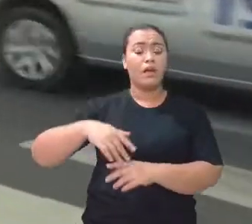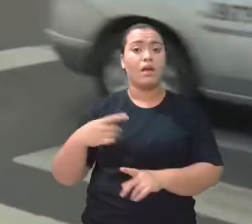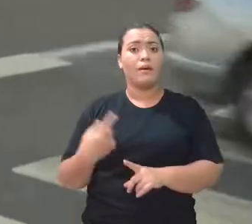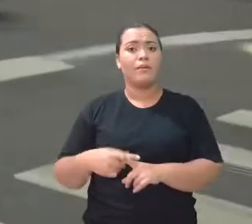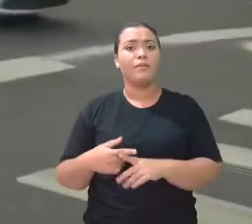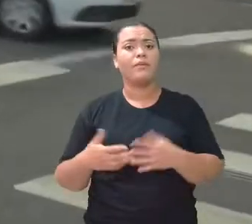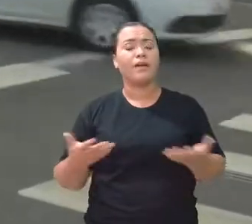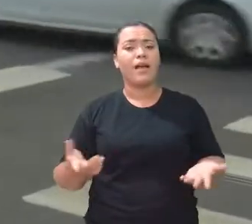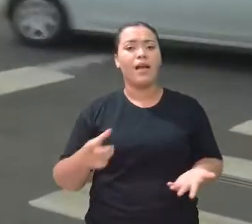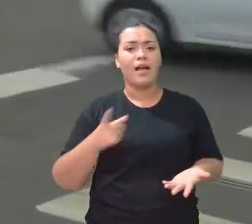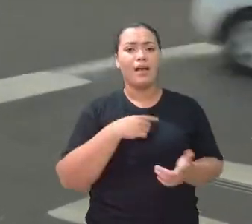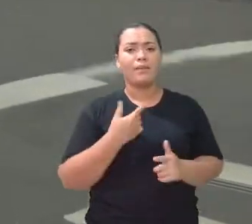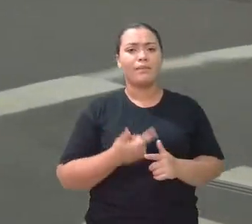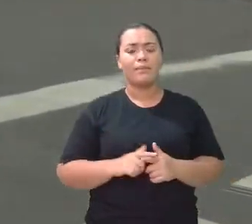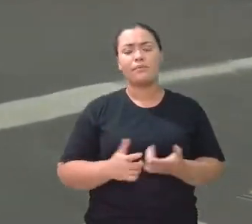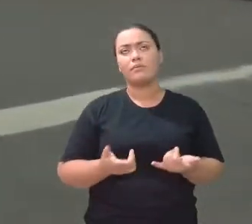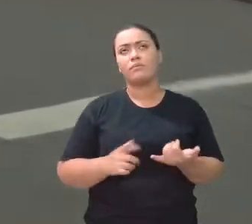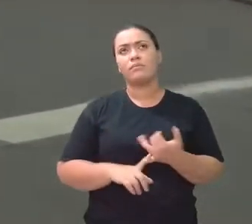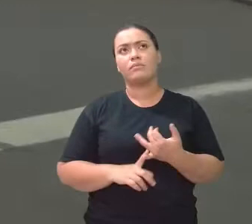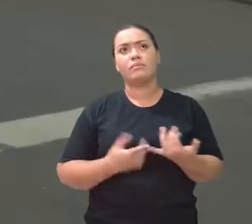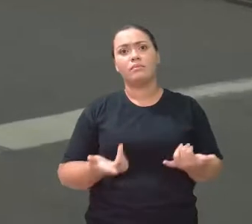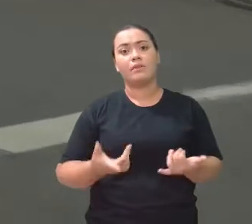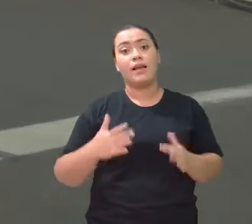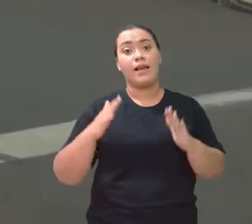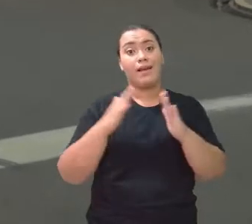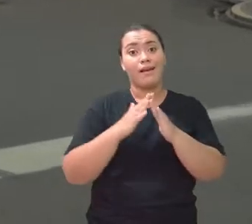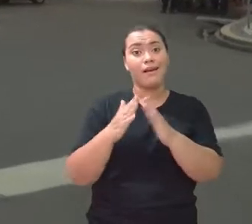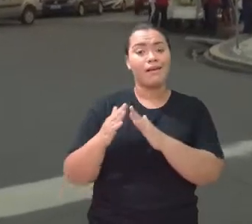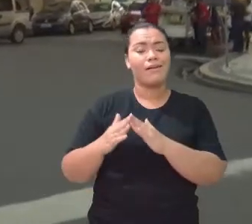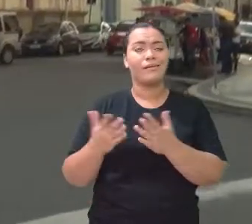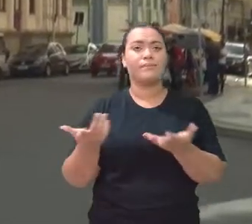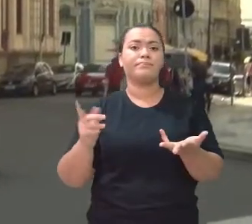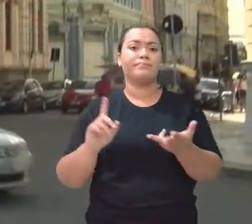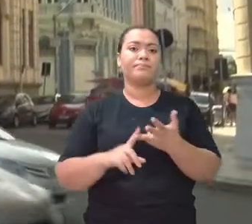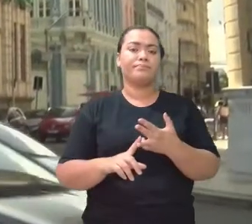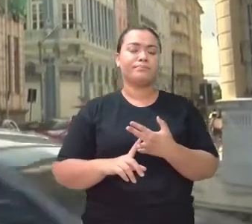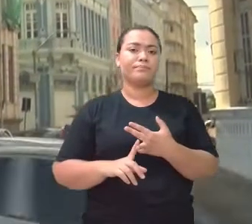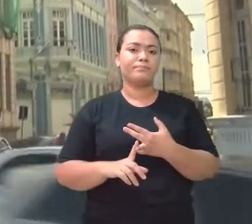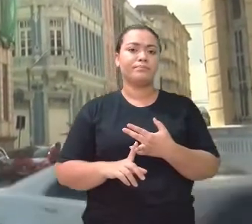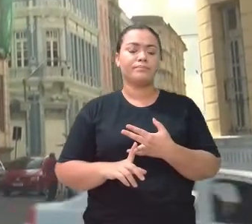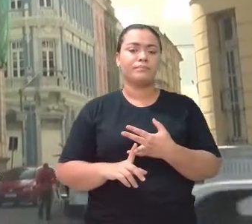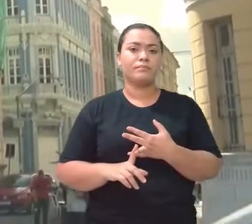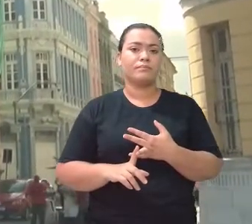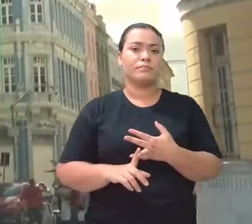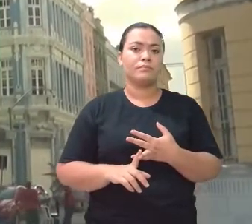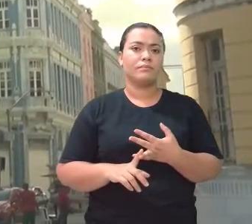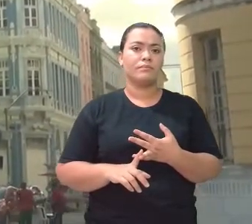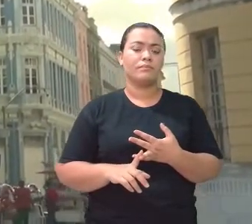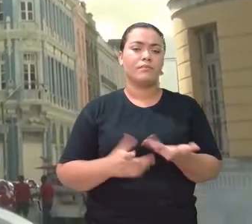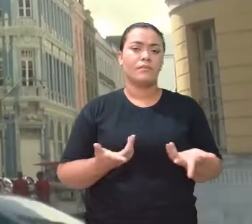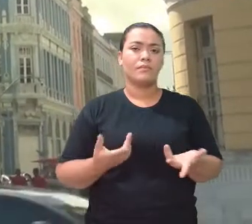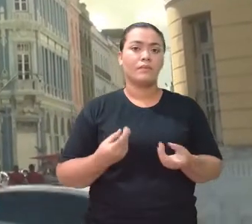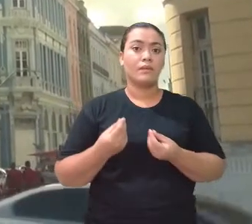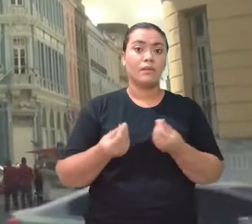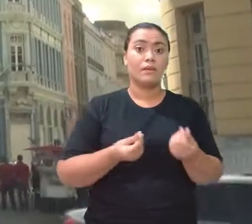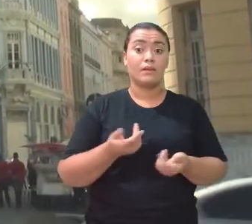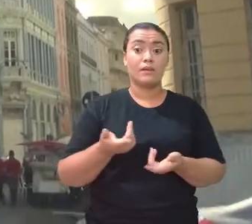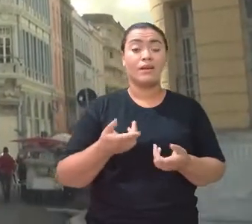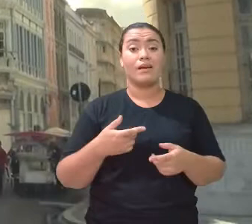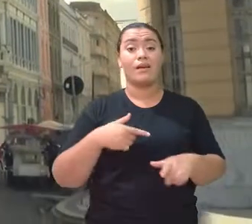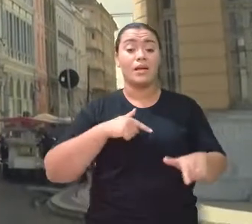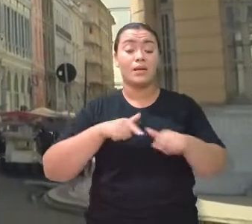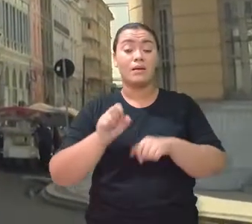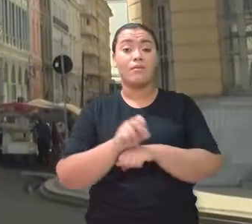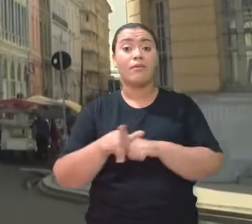ter questões que vão envolver a moradia, questões que vão envolver justamente os empregos, né?